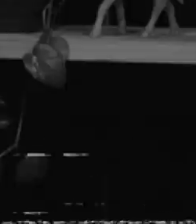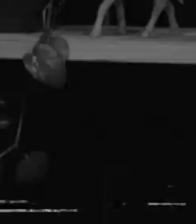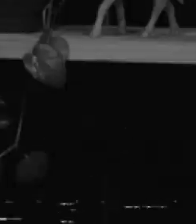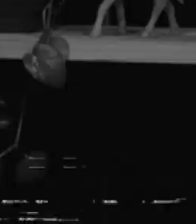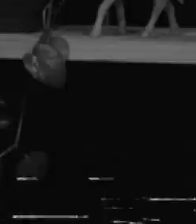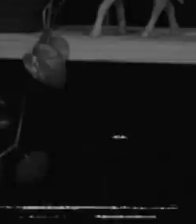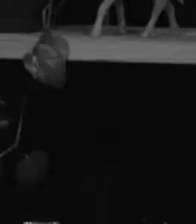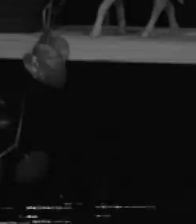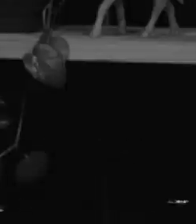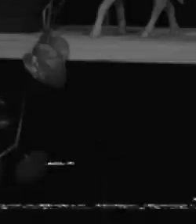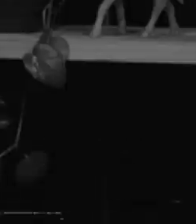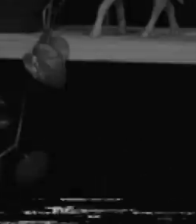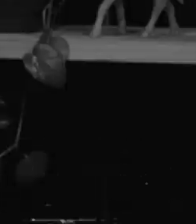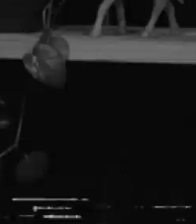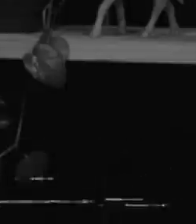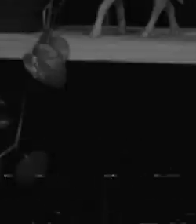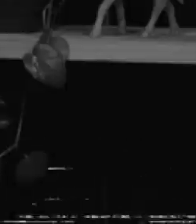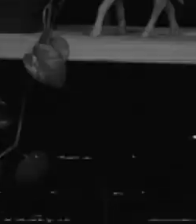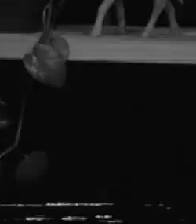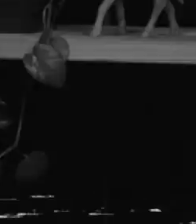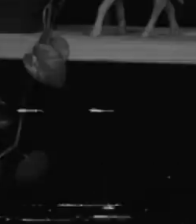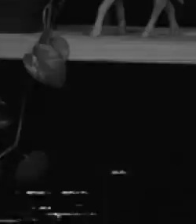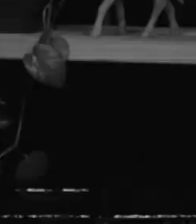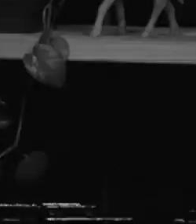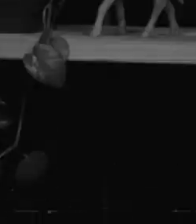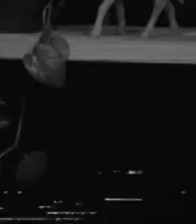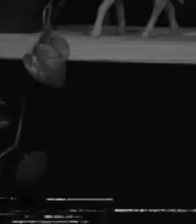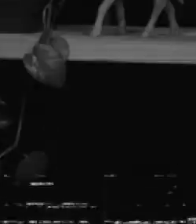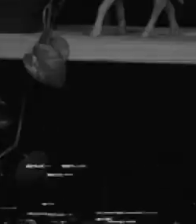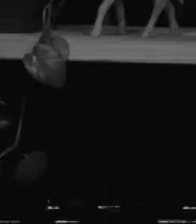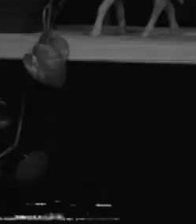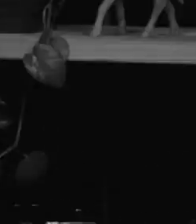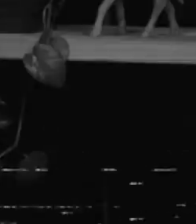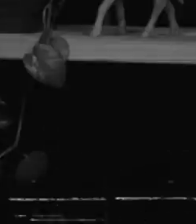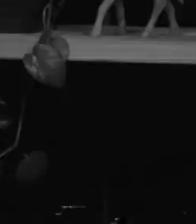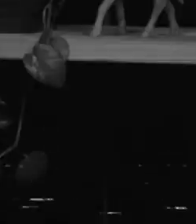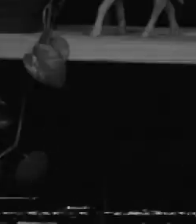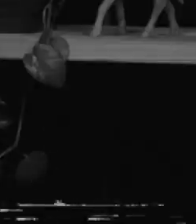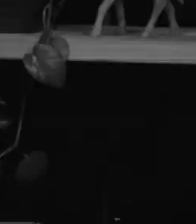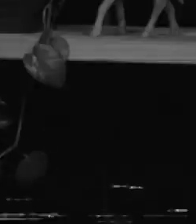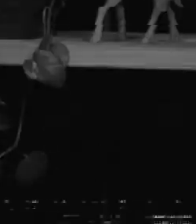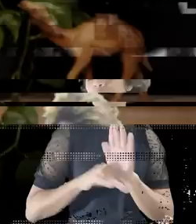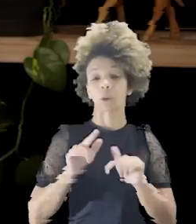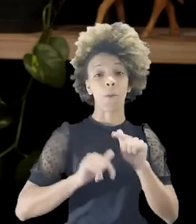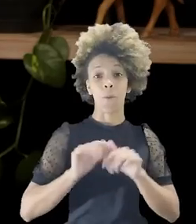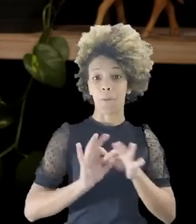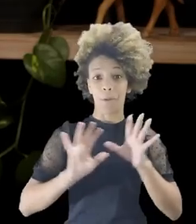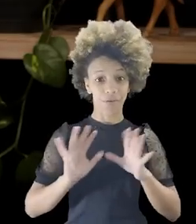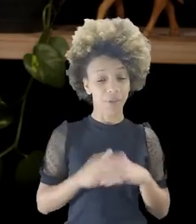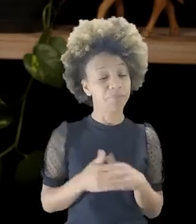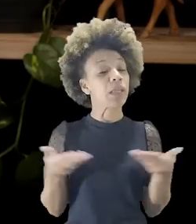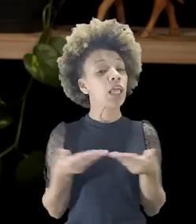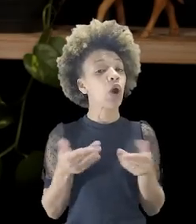então não vacila vai lá e use o cupom Maurício 15% de desconto É raro garante vai e agora